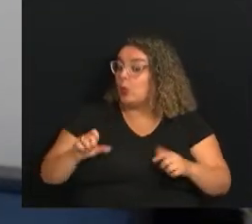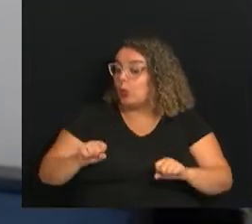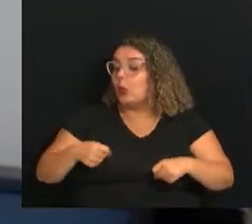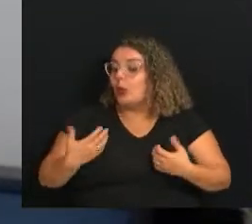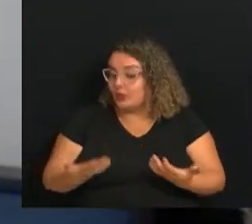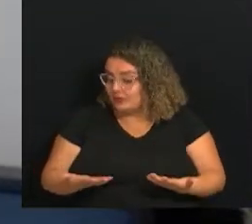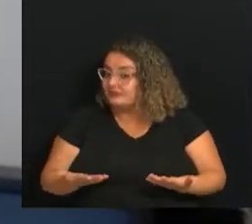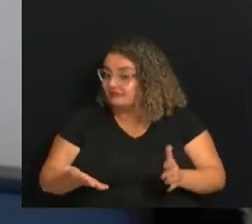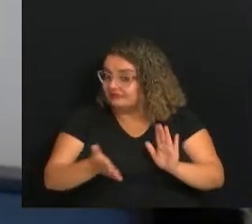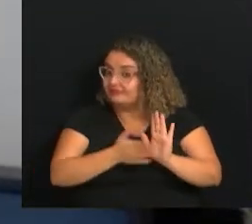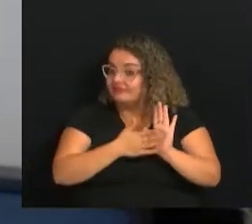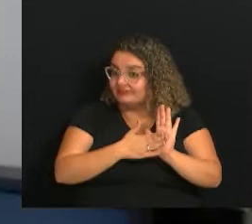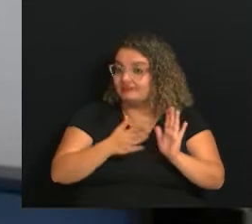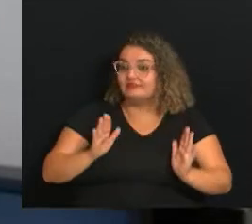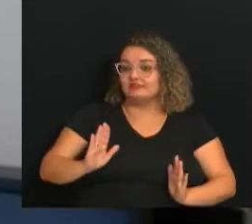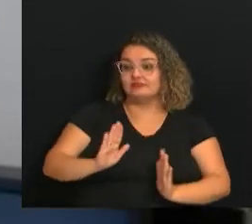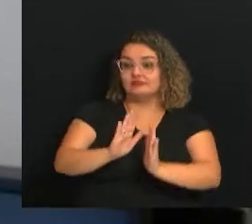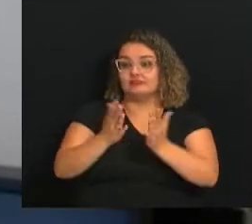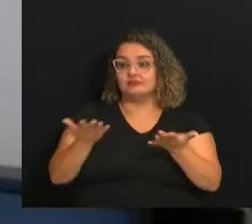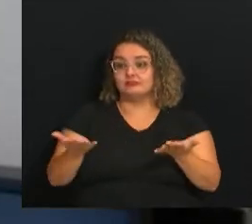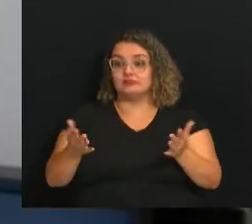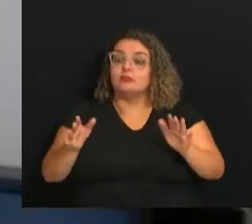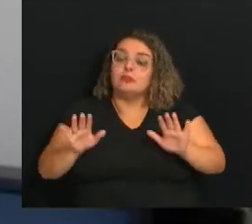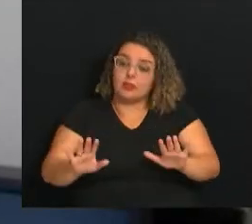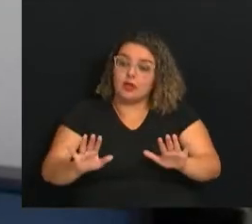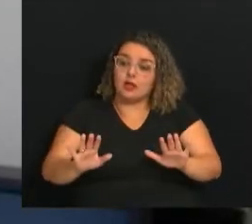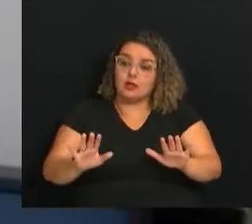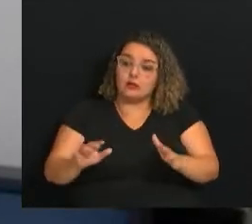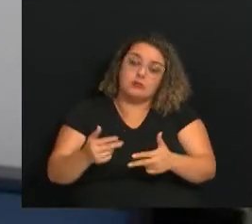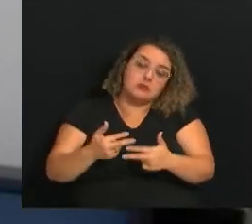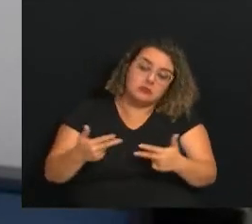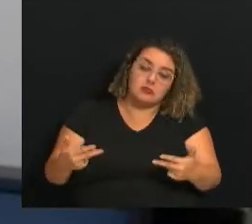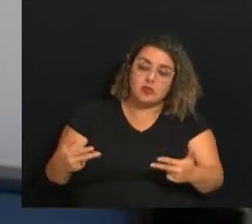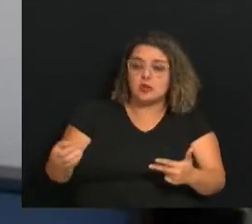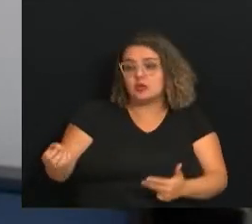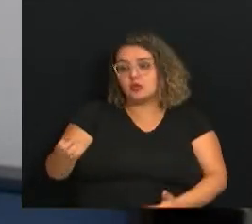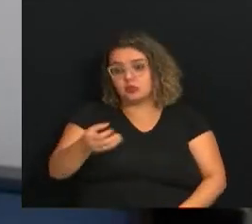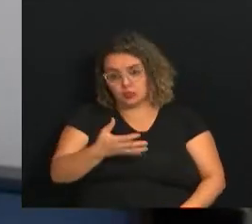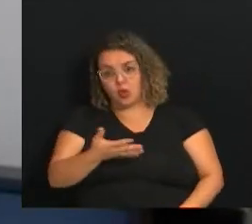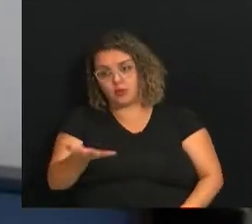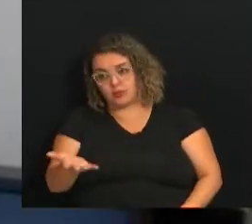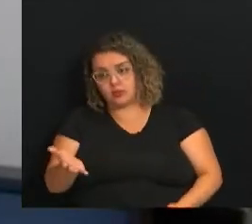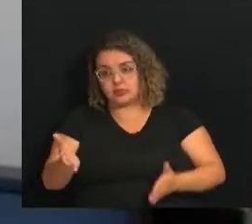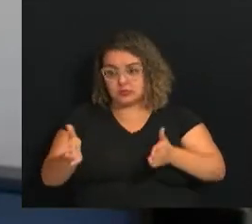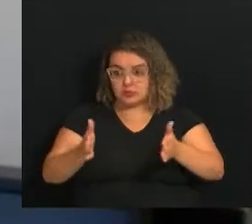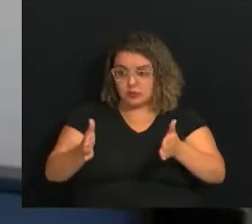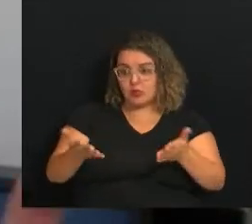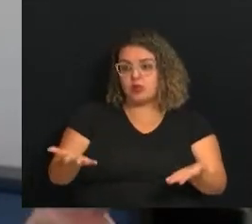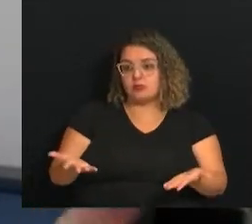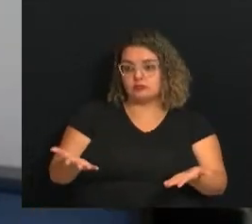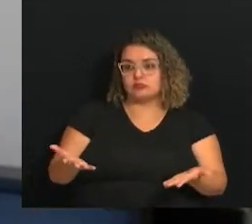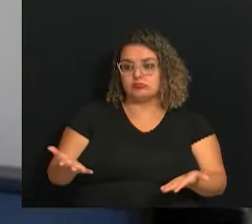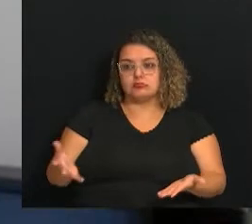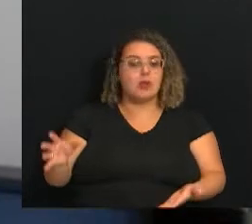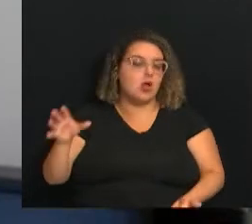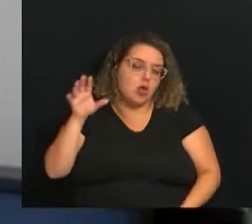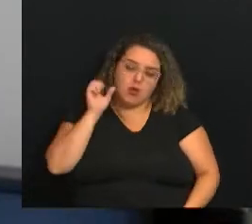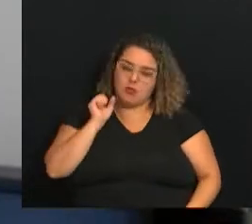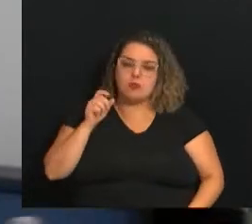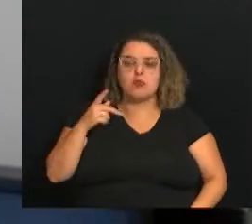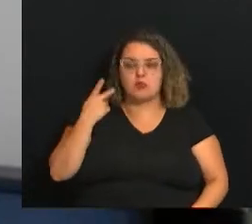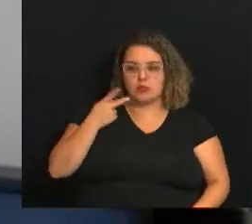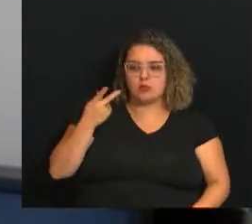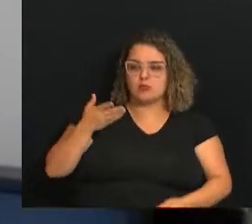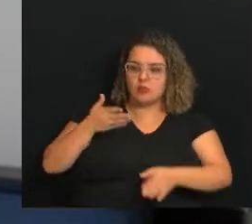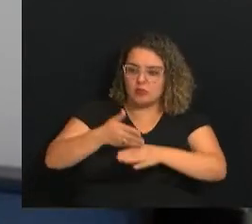de atuação da frente, mas por ser uma coisa nova, nesse momento nós queremos ouvir os vereadores que participam das